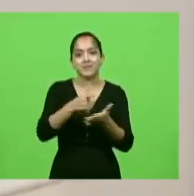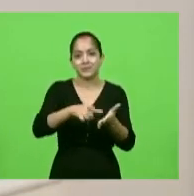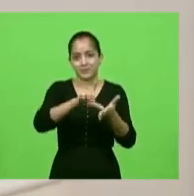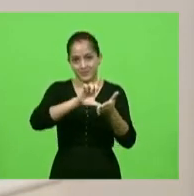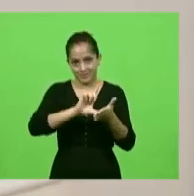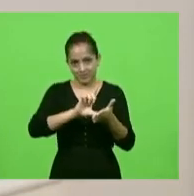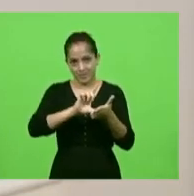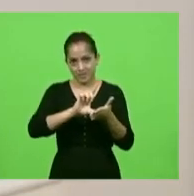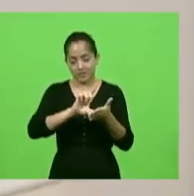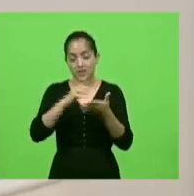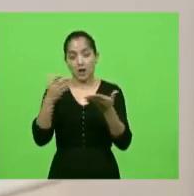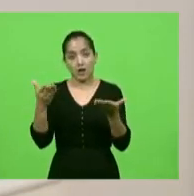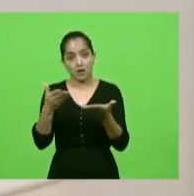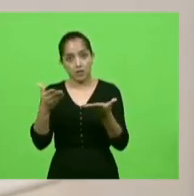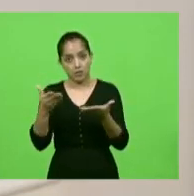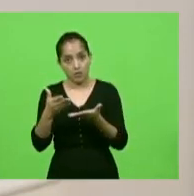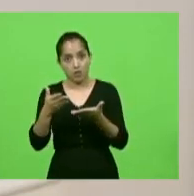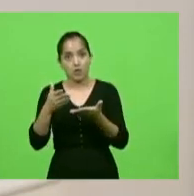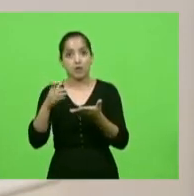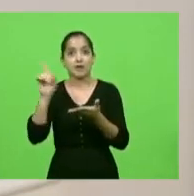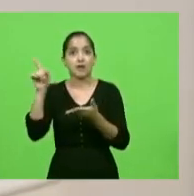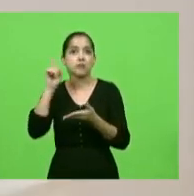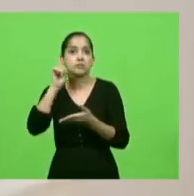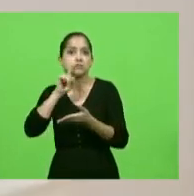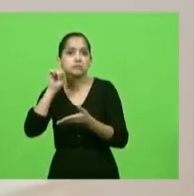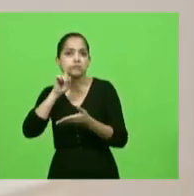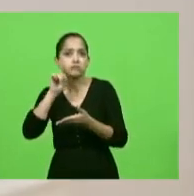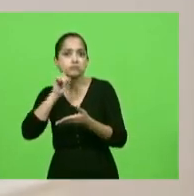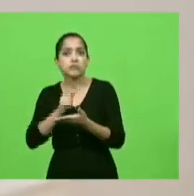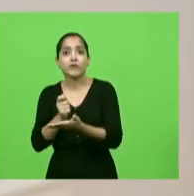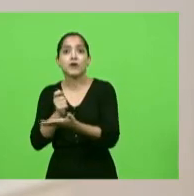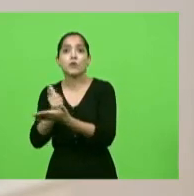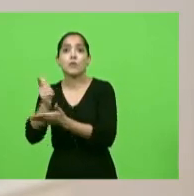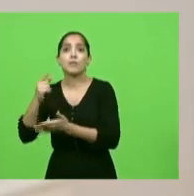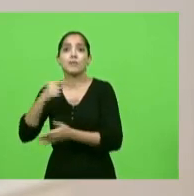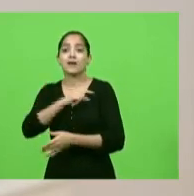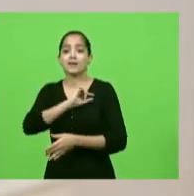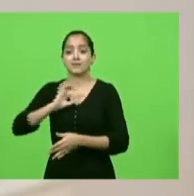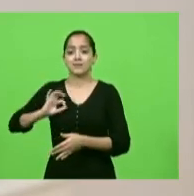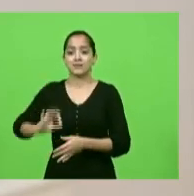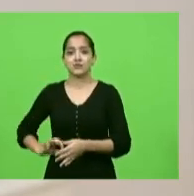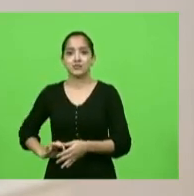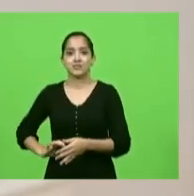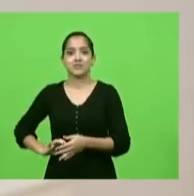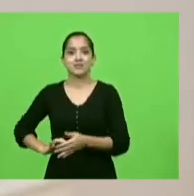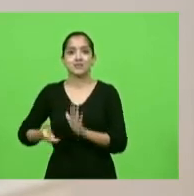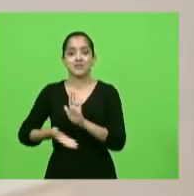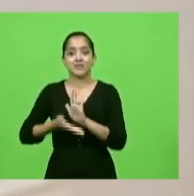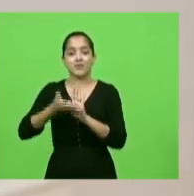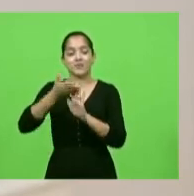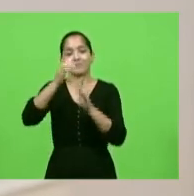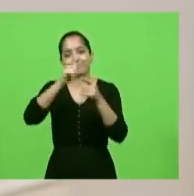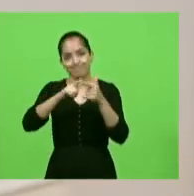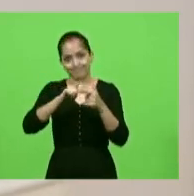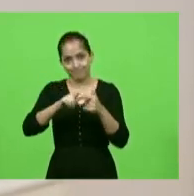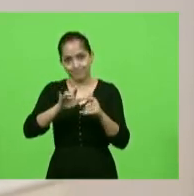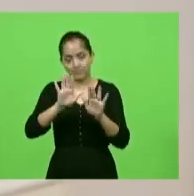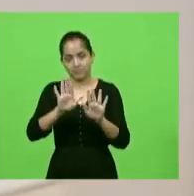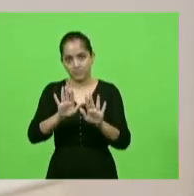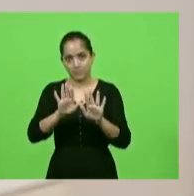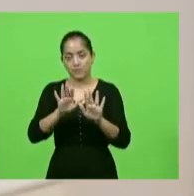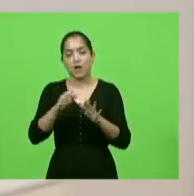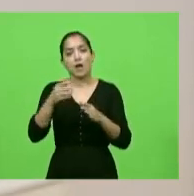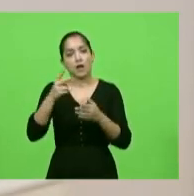Segundo ele, agora os Estados Unidos passarão a comprar da China também e deve aumentar os nossos problemas. Aí ela